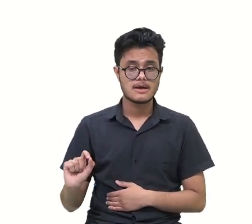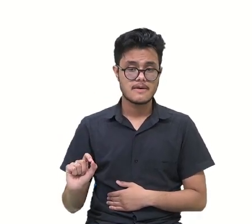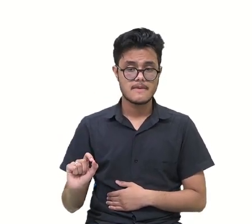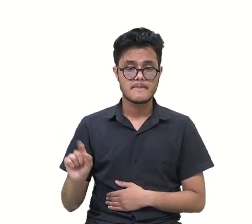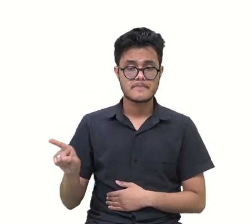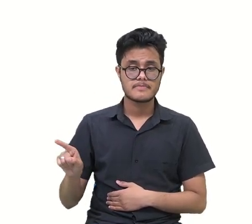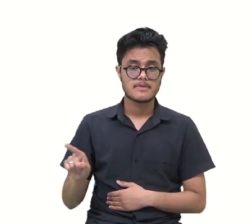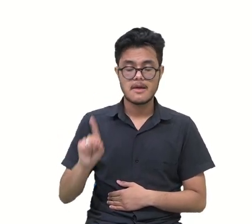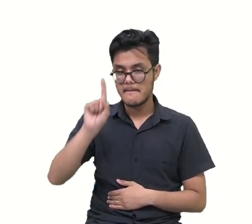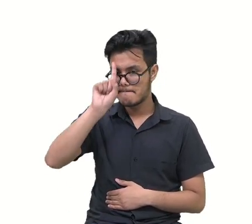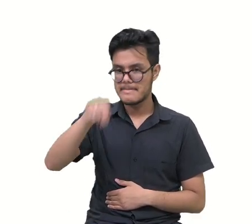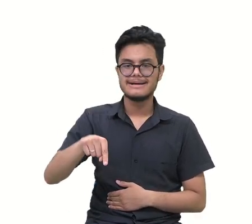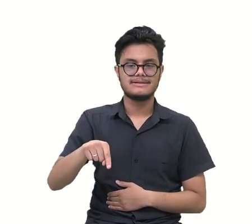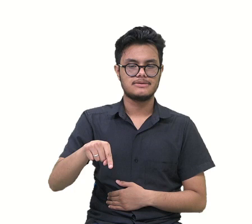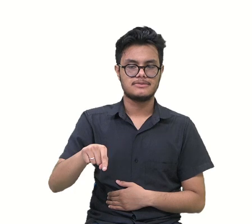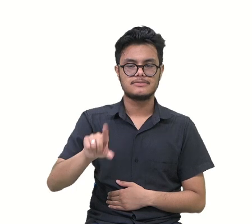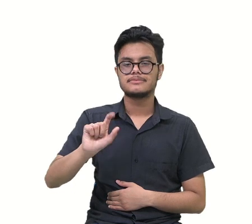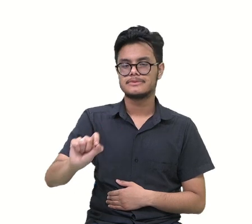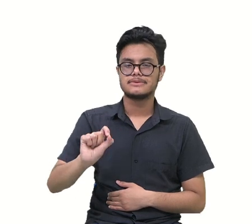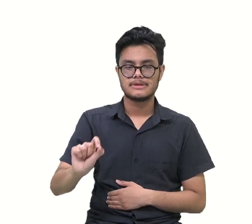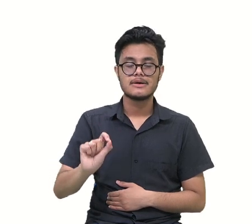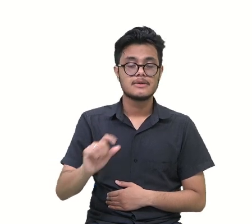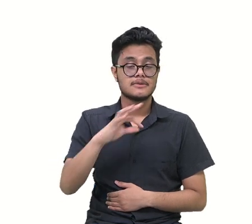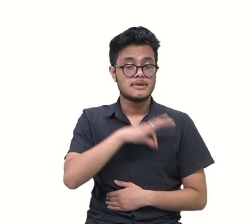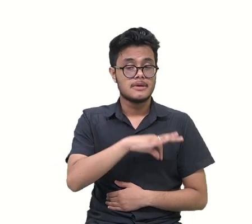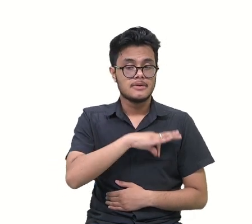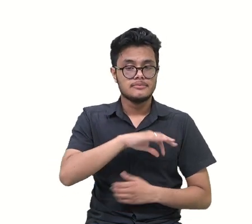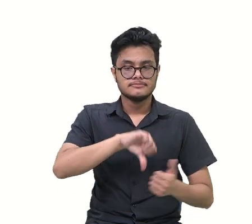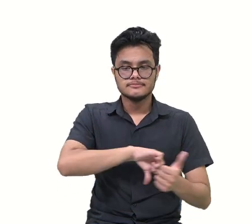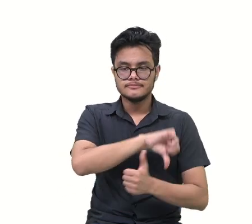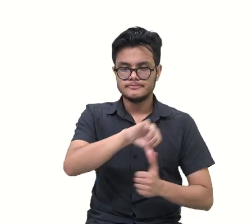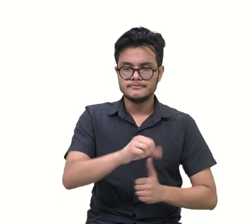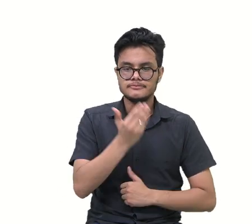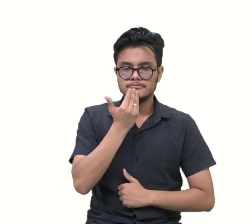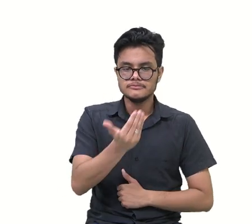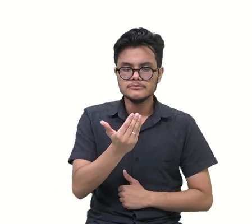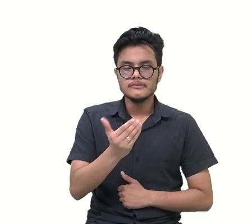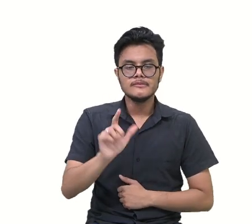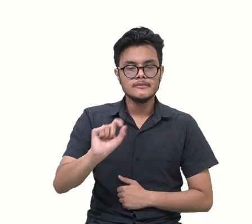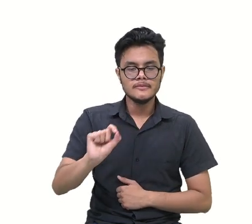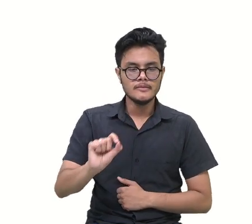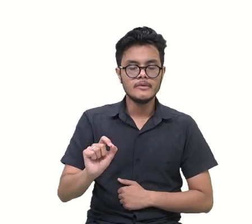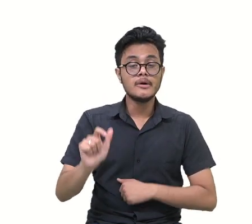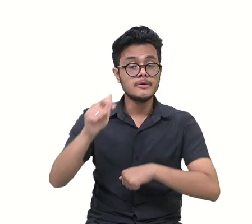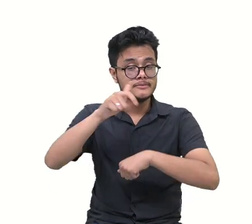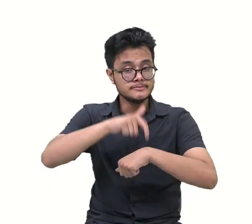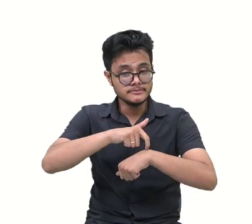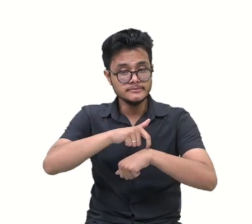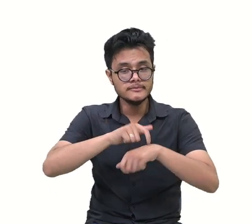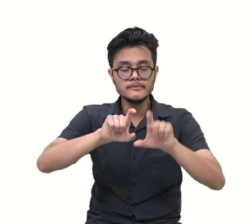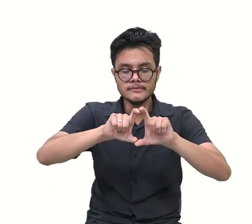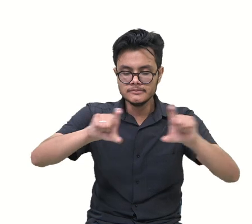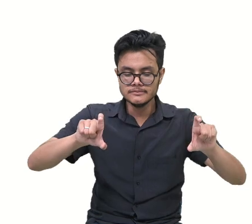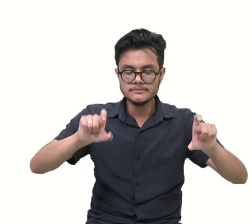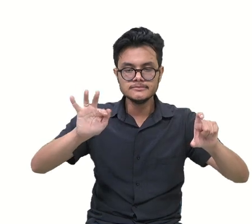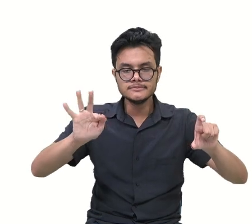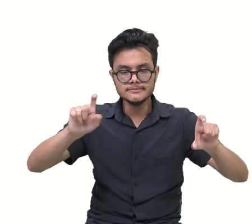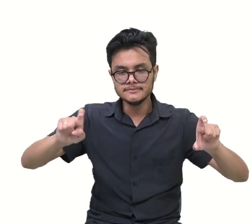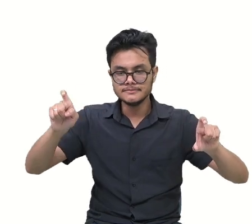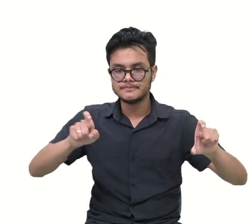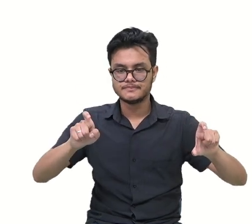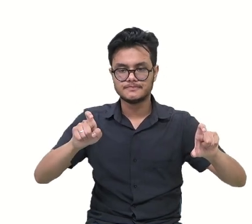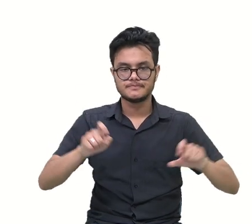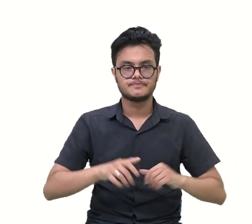determinar esse reajuste salarial é justamente a função que foi criada